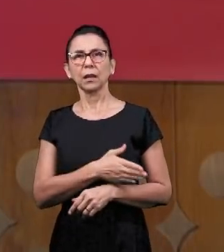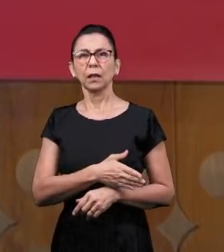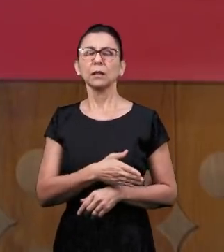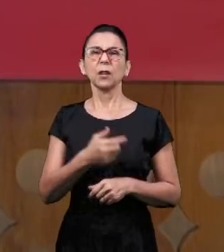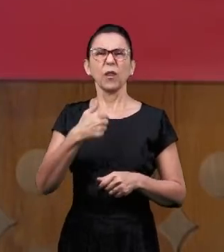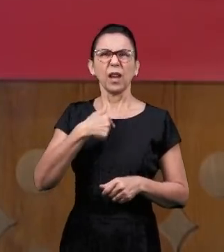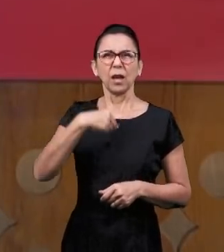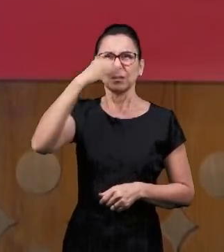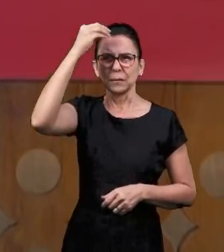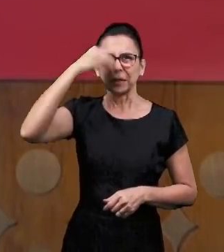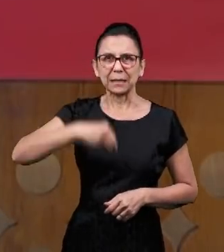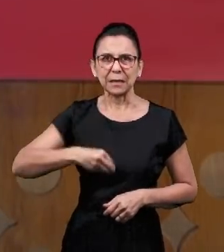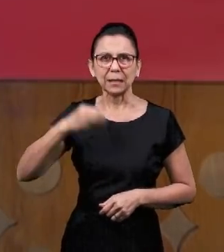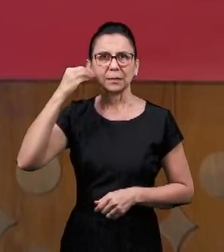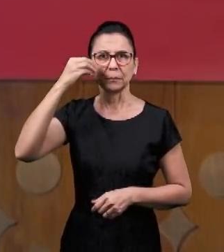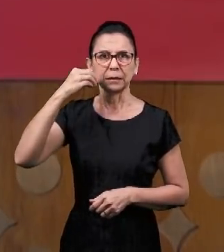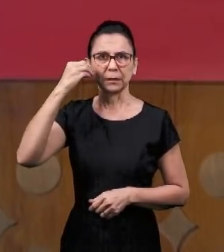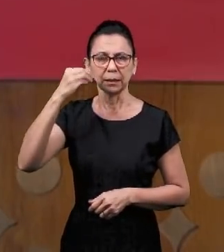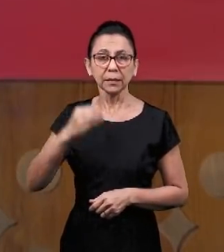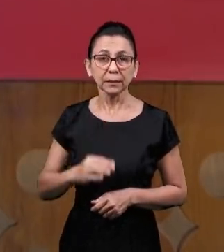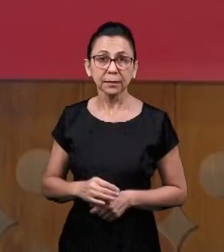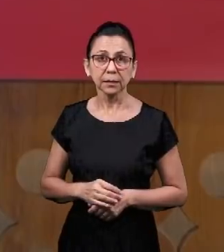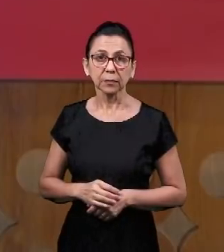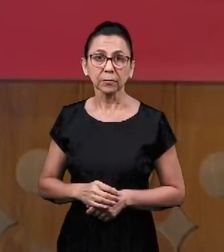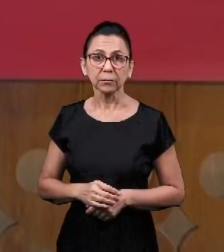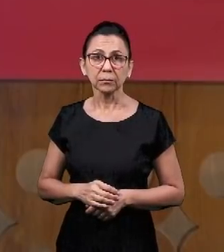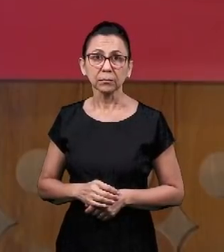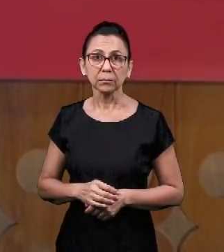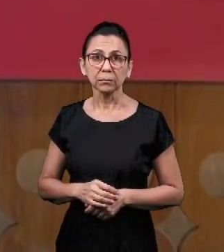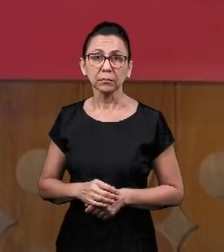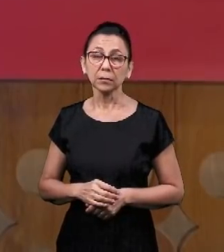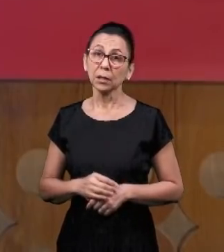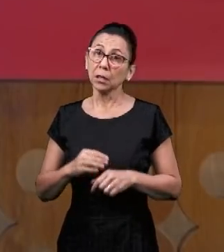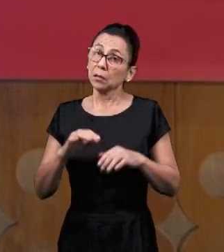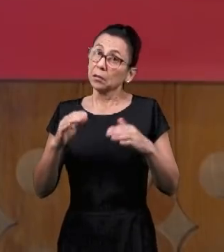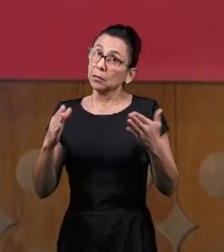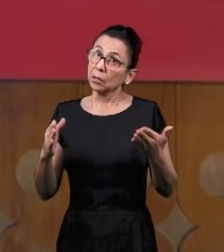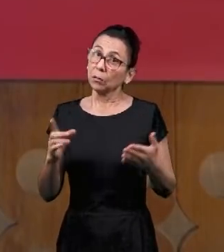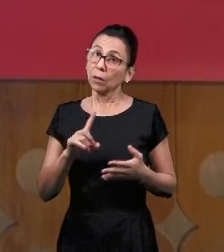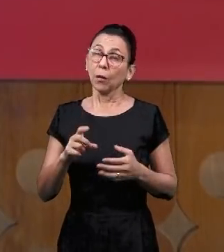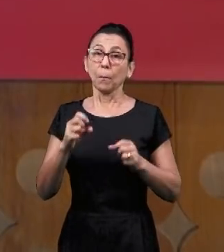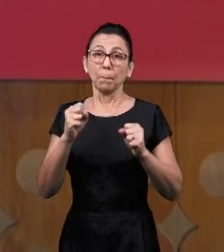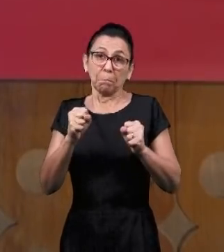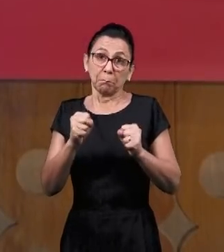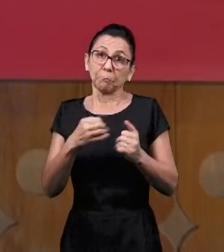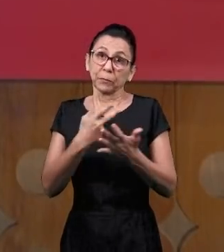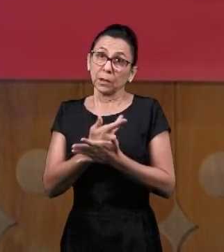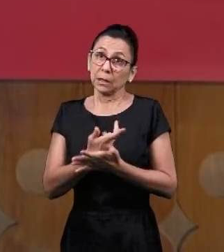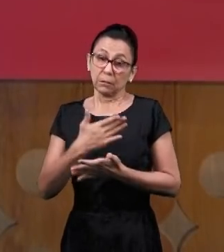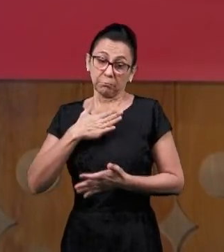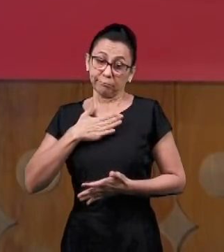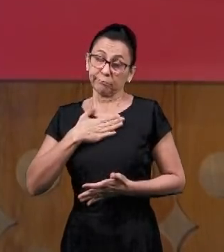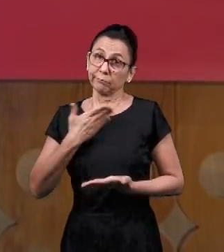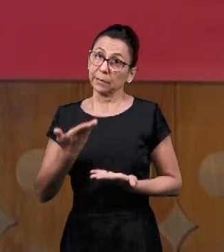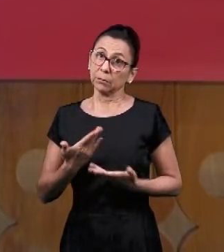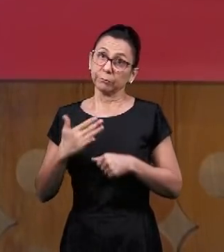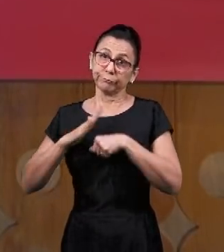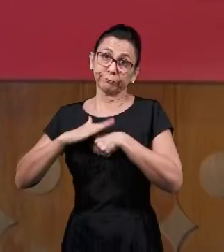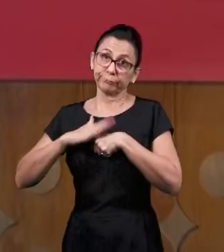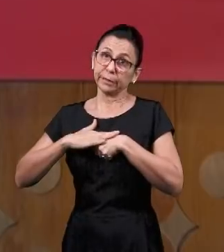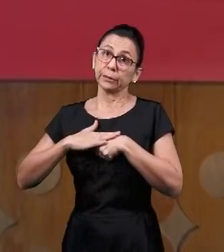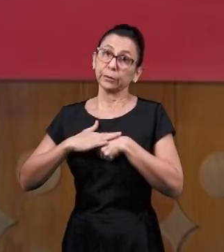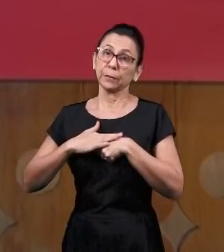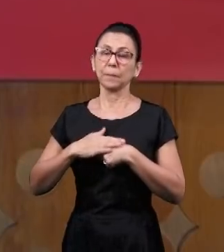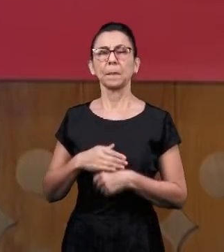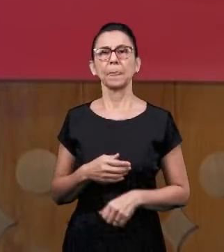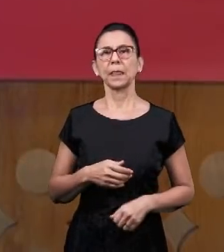de ninguém, isso pode acontecer comigo. Isso pode acontecer comigo, não é? Eu já vi muita gente dizer, se um